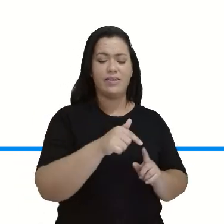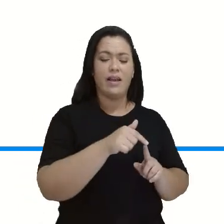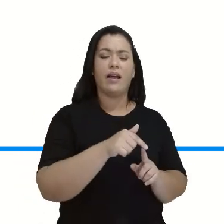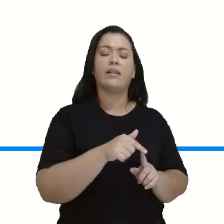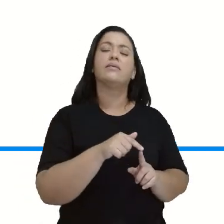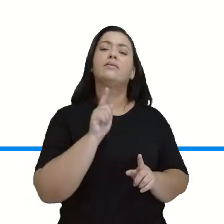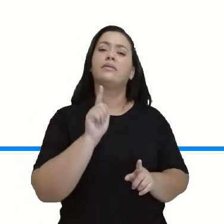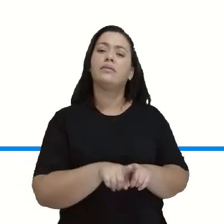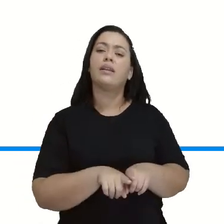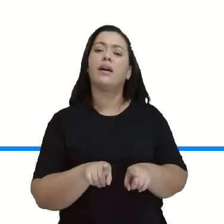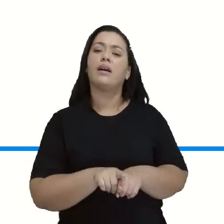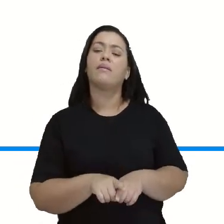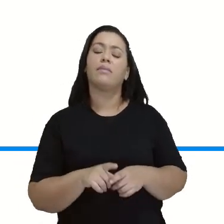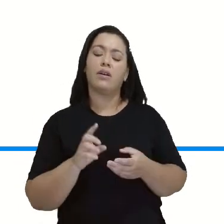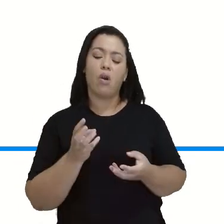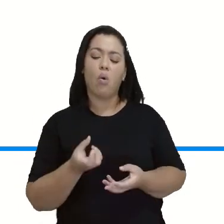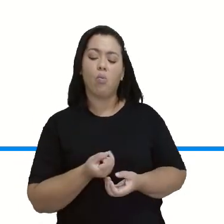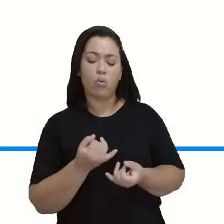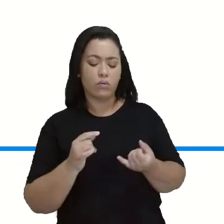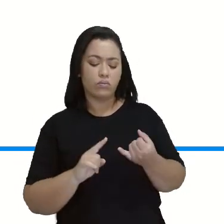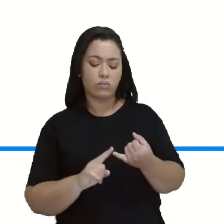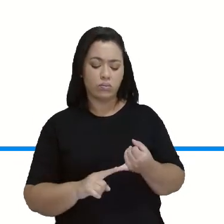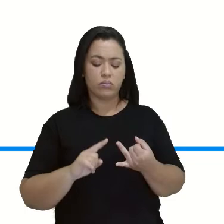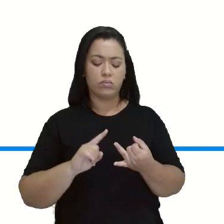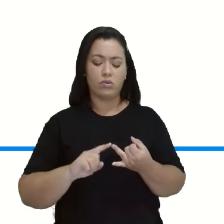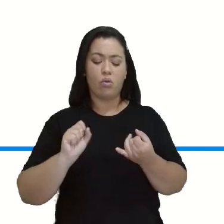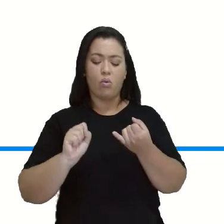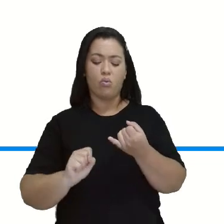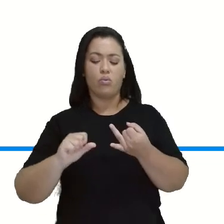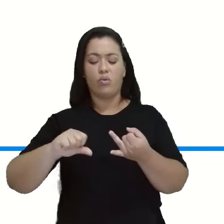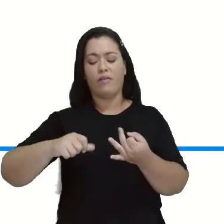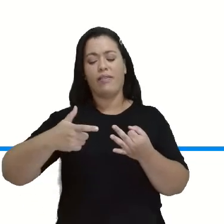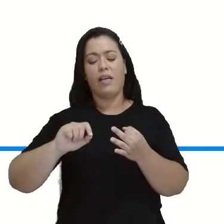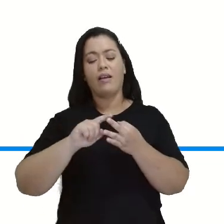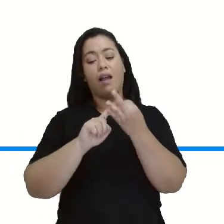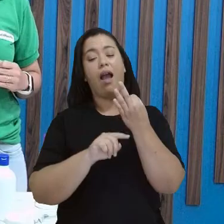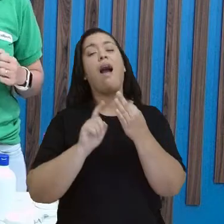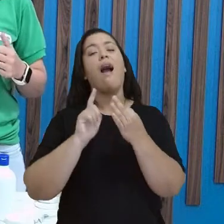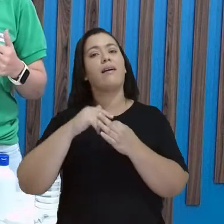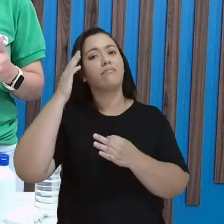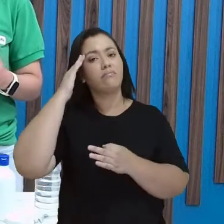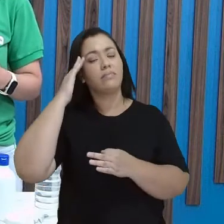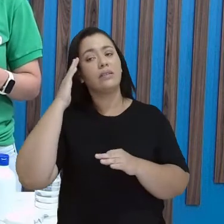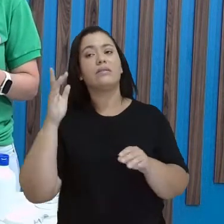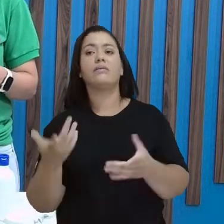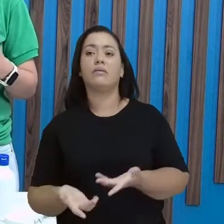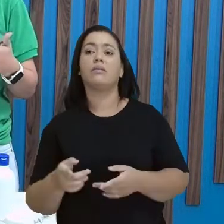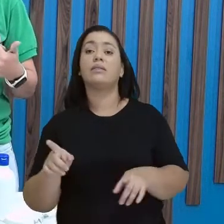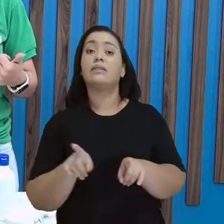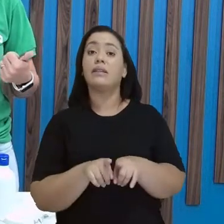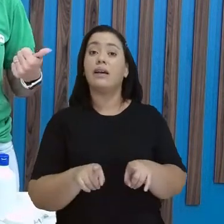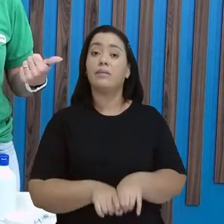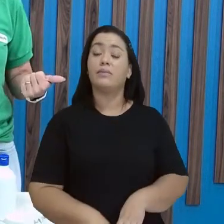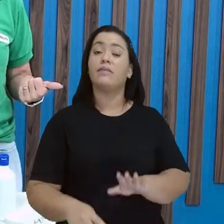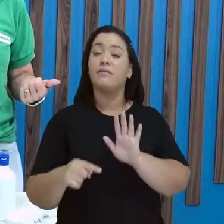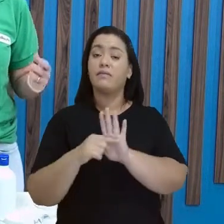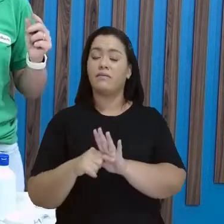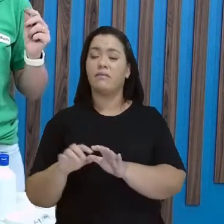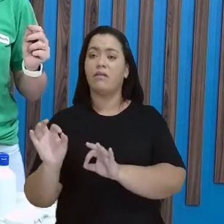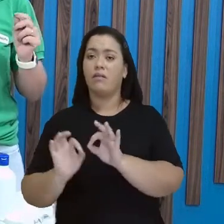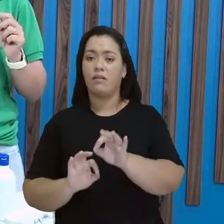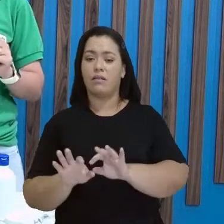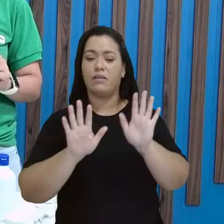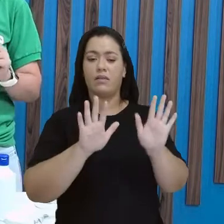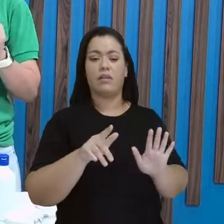e conta até chegar em 10. Você vai achar 3 como resultado. Você também pode fazer uma subtração,